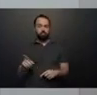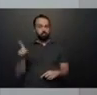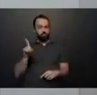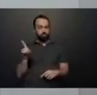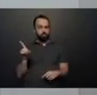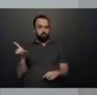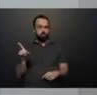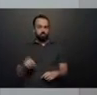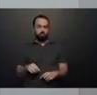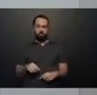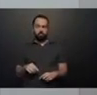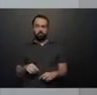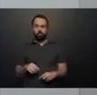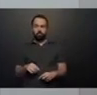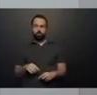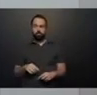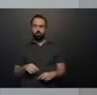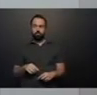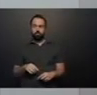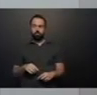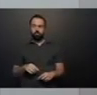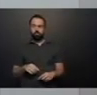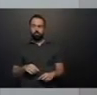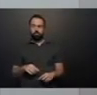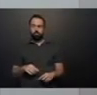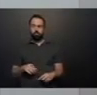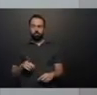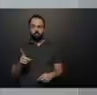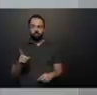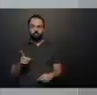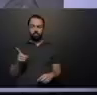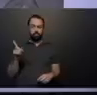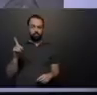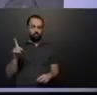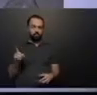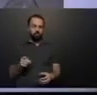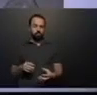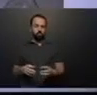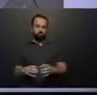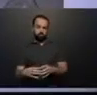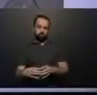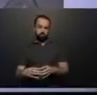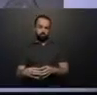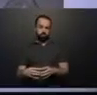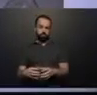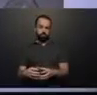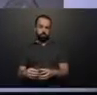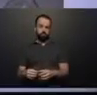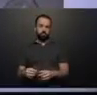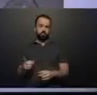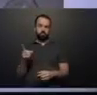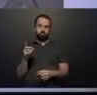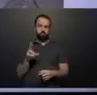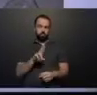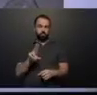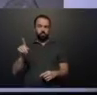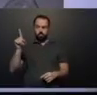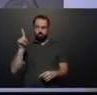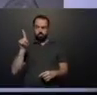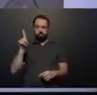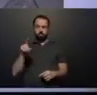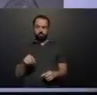gente tem alguns, nós vamos falar sobre alguns deles. Esse daqui é um pote de cerâmica, ele chama almofarize